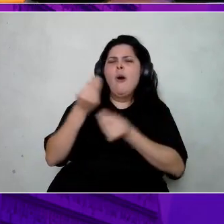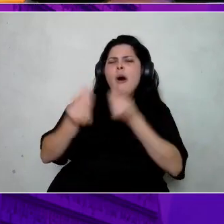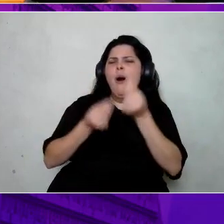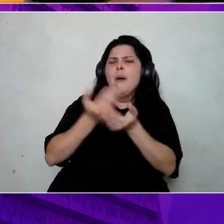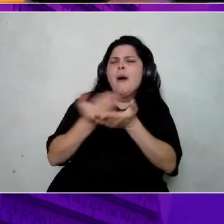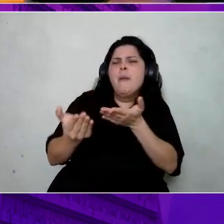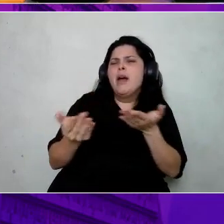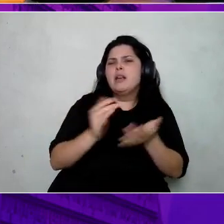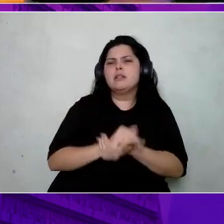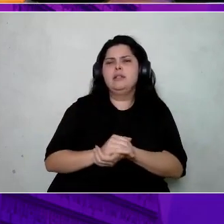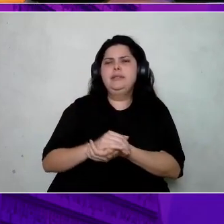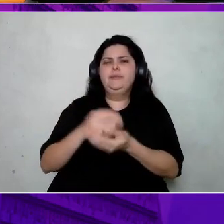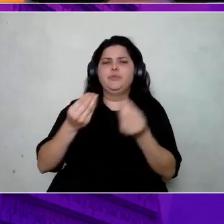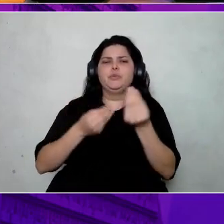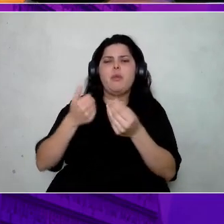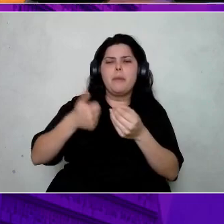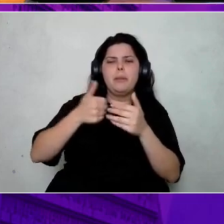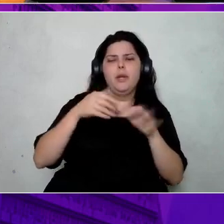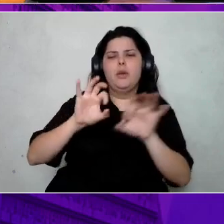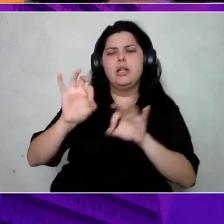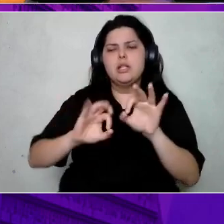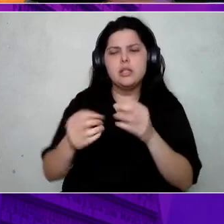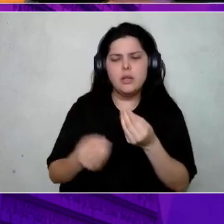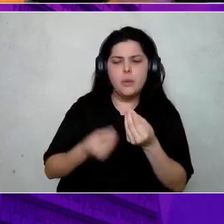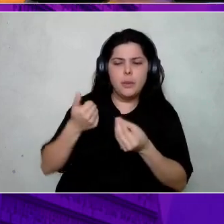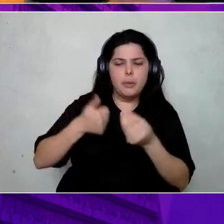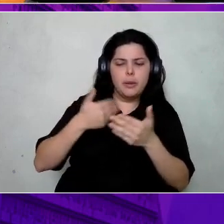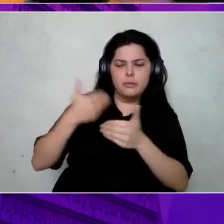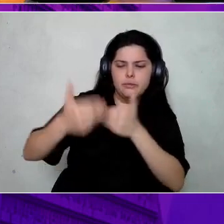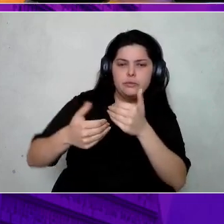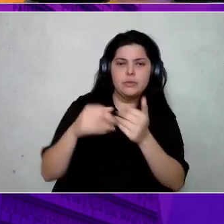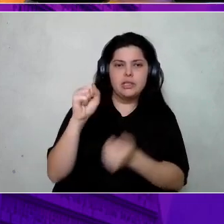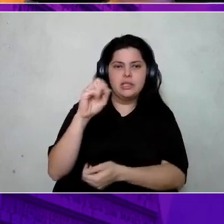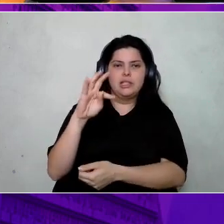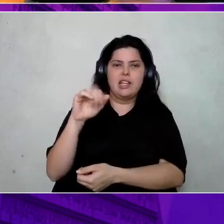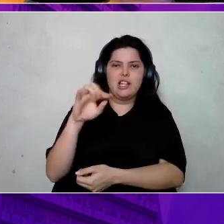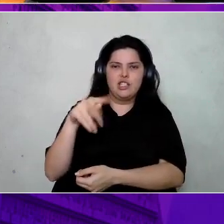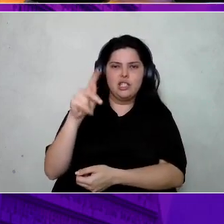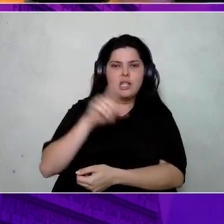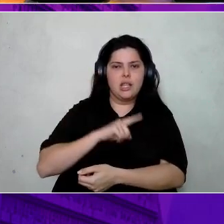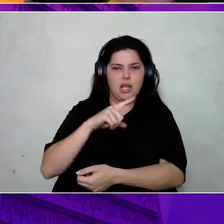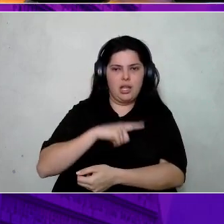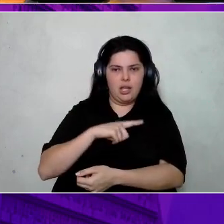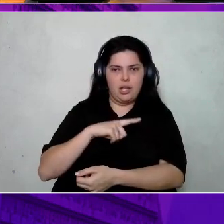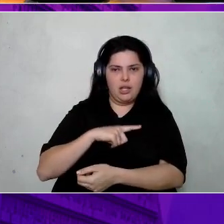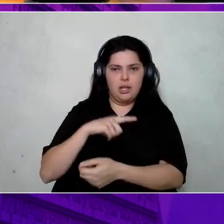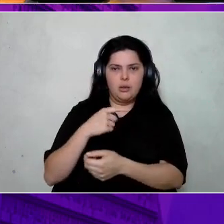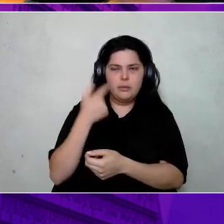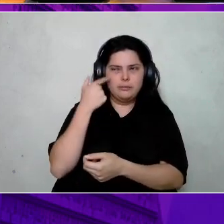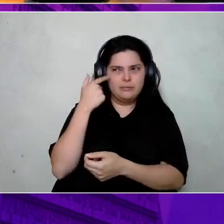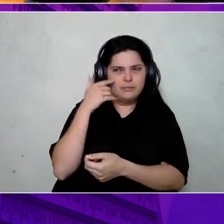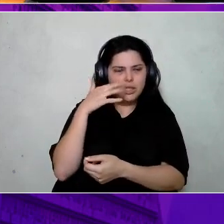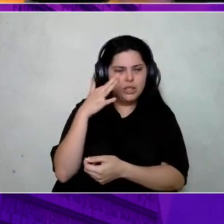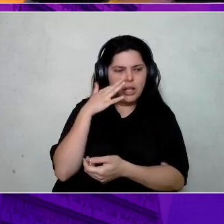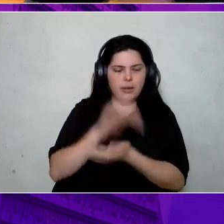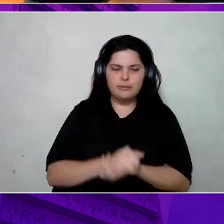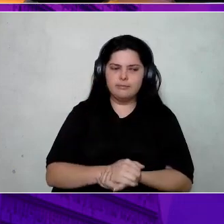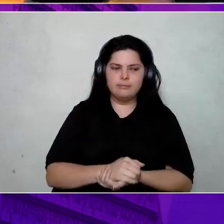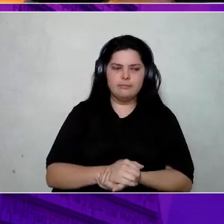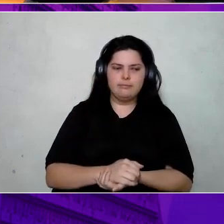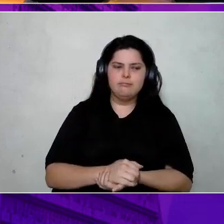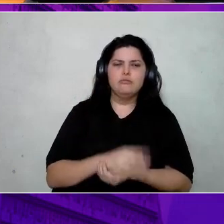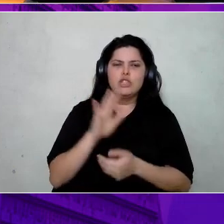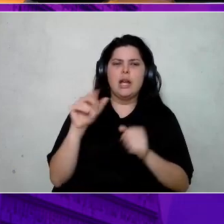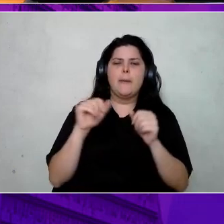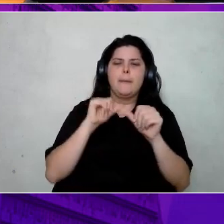Qual que é o primeiro passo, né? Por mais que o Static já tem esse formato, eu pensei, cara, mas Eu já fiz muita mudança até antes